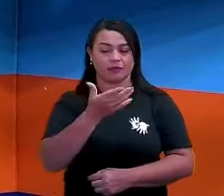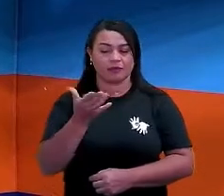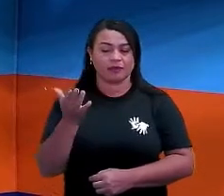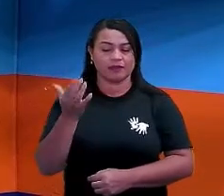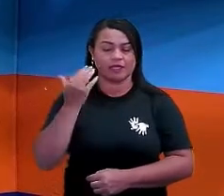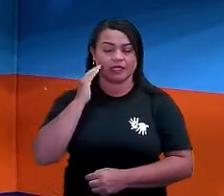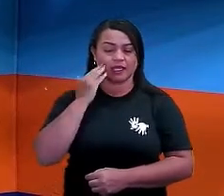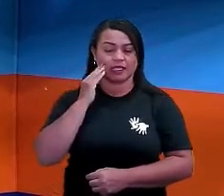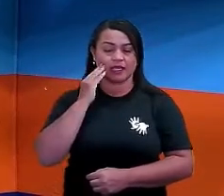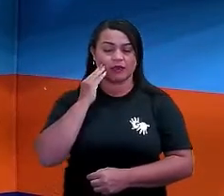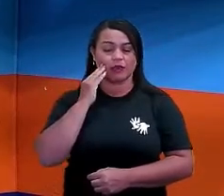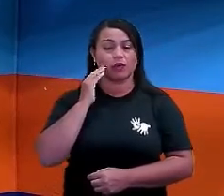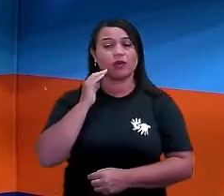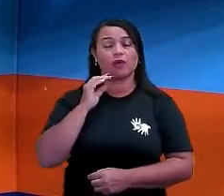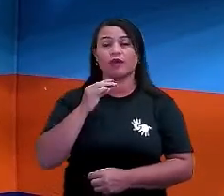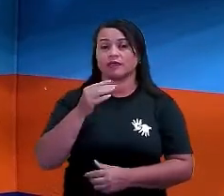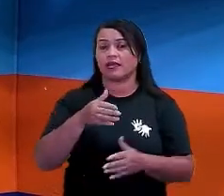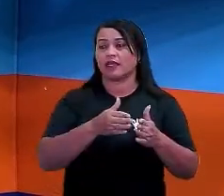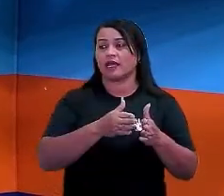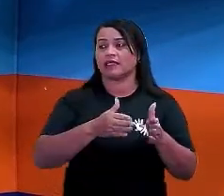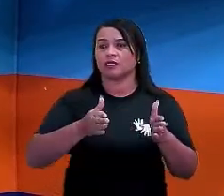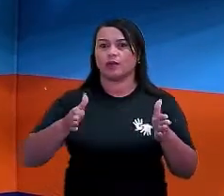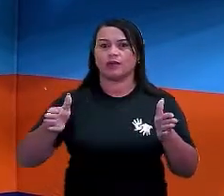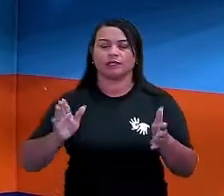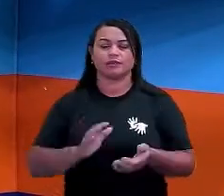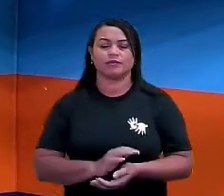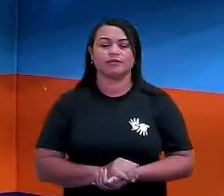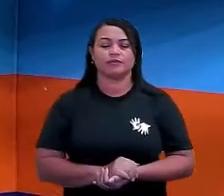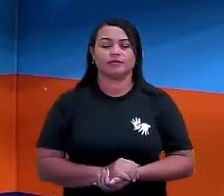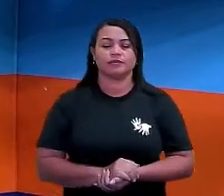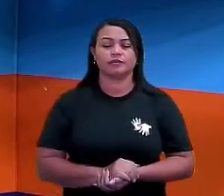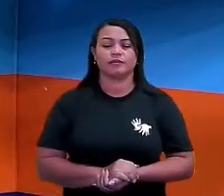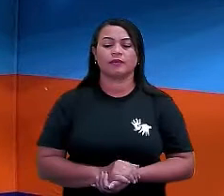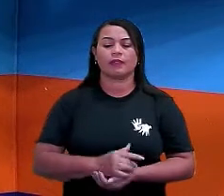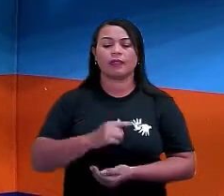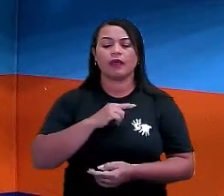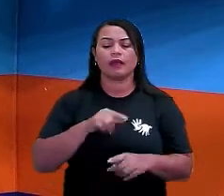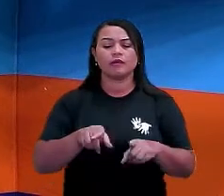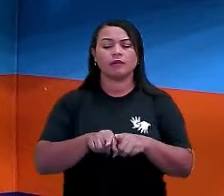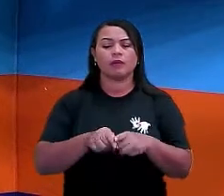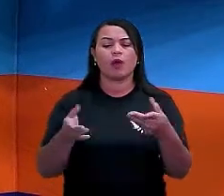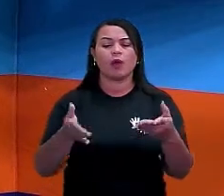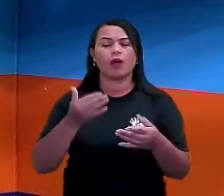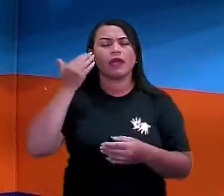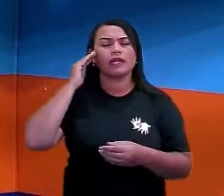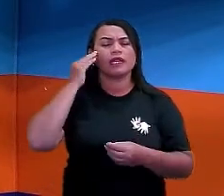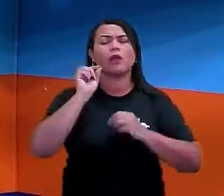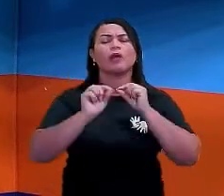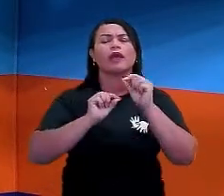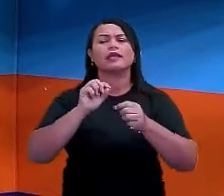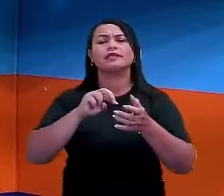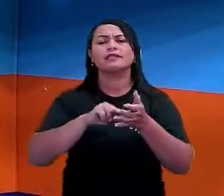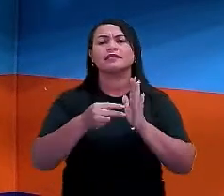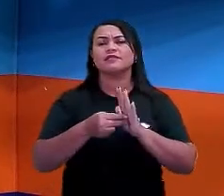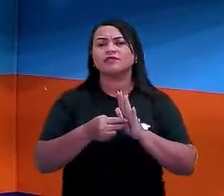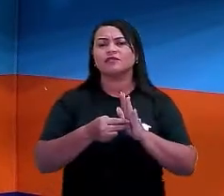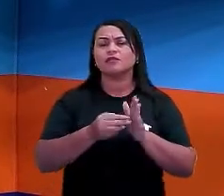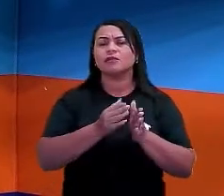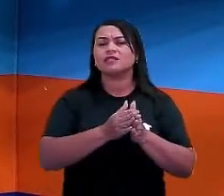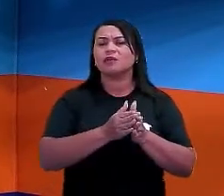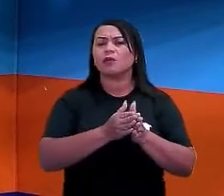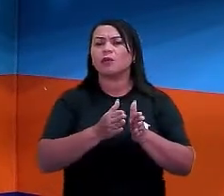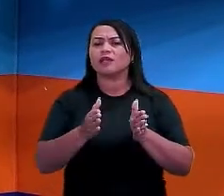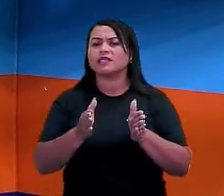entender aí a ideia de sequência. Seguindo, a gente precisa entender o que é uma sequência recursiva